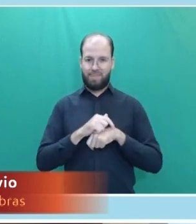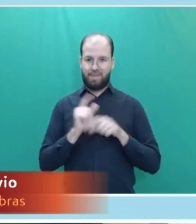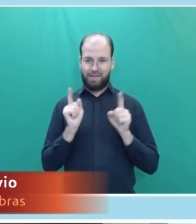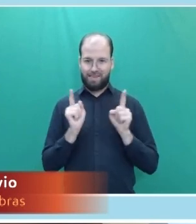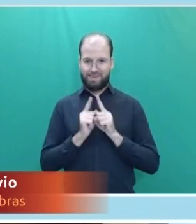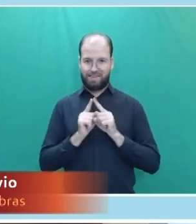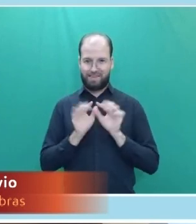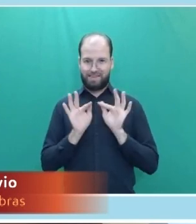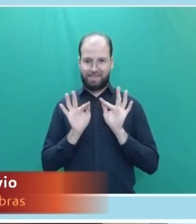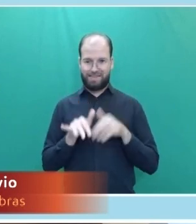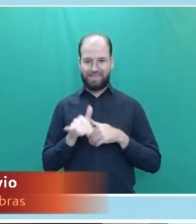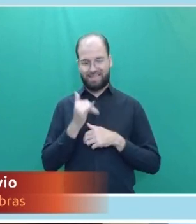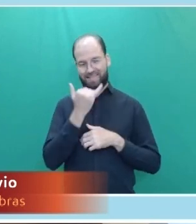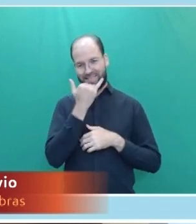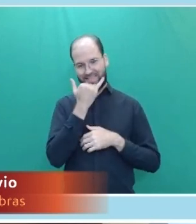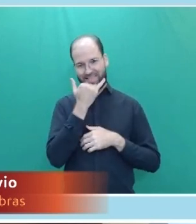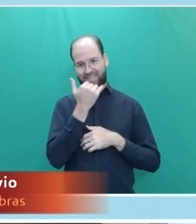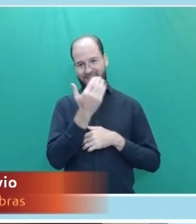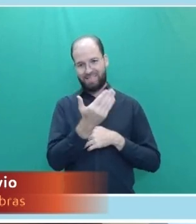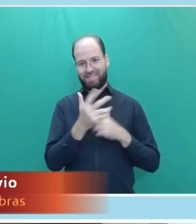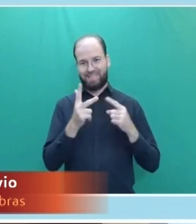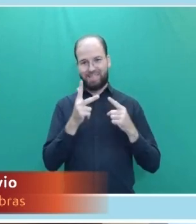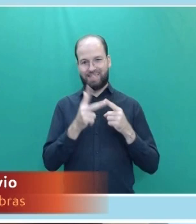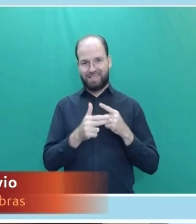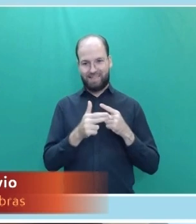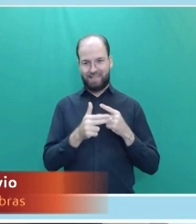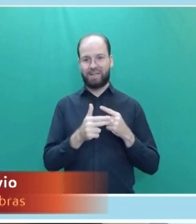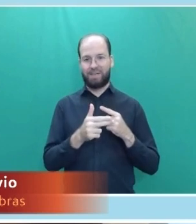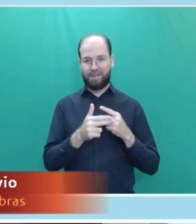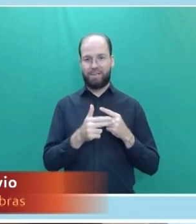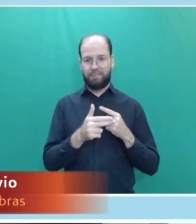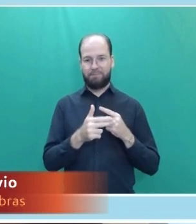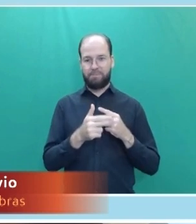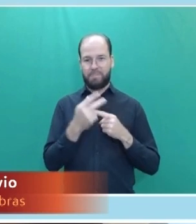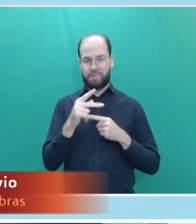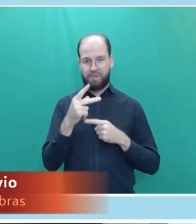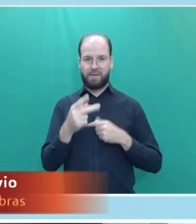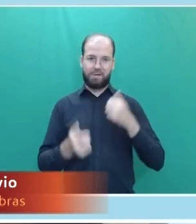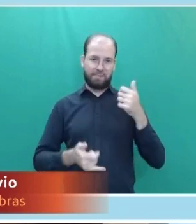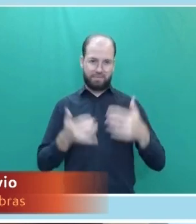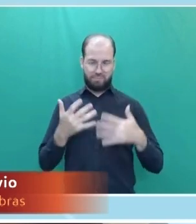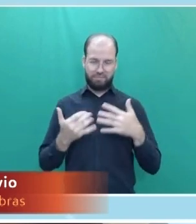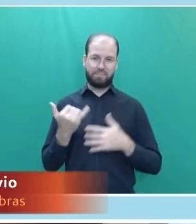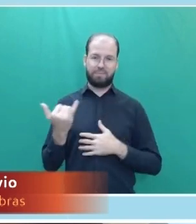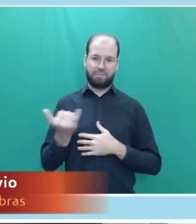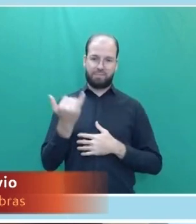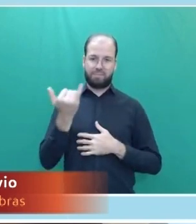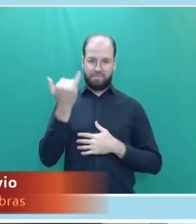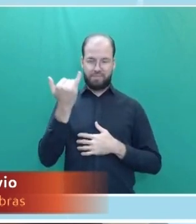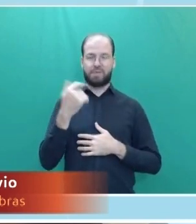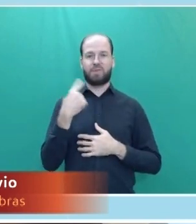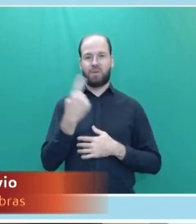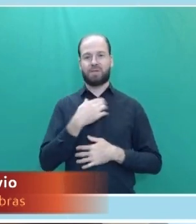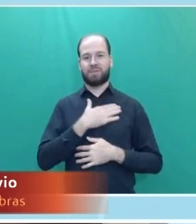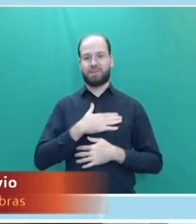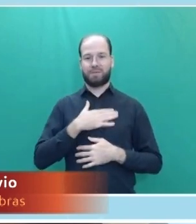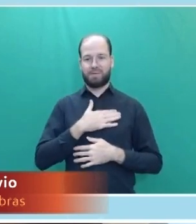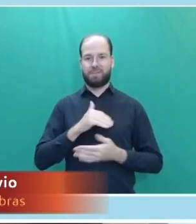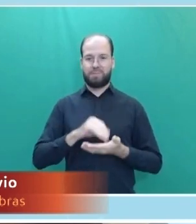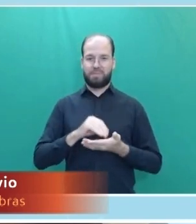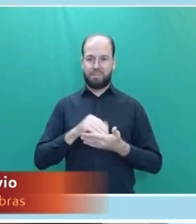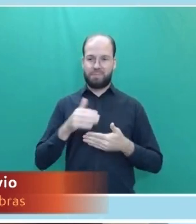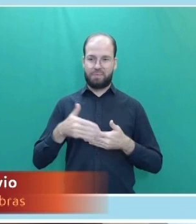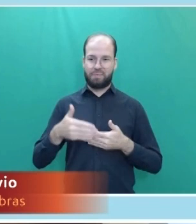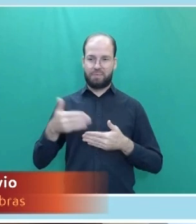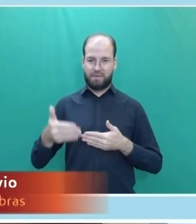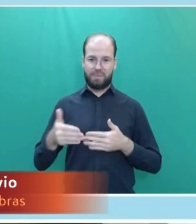fim. Peço desculpa te interromper. Sua fala é muito importante, né? A gente gostaria de ter mais tempo para tratar de todos esses